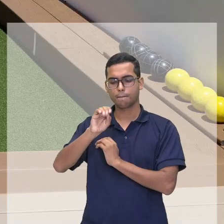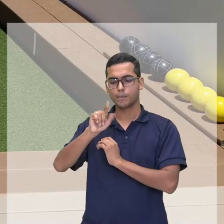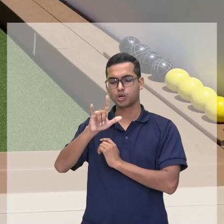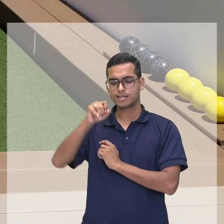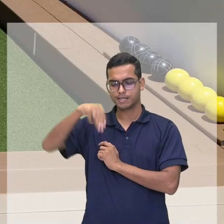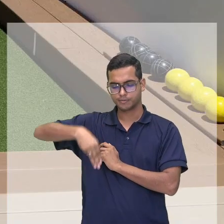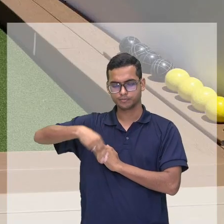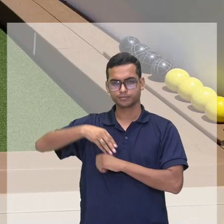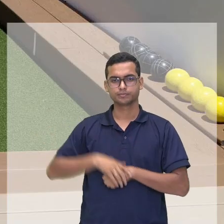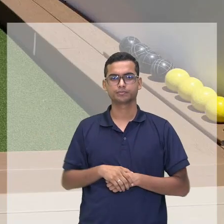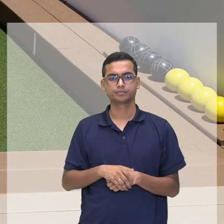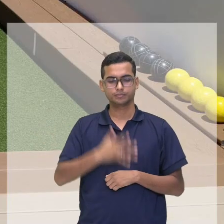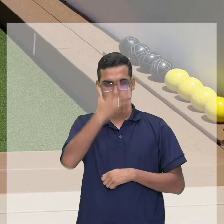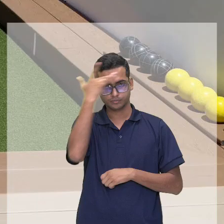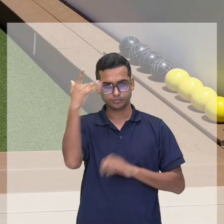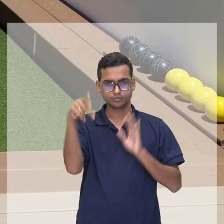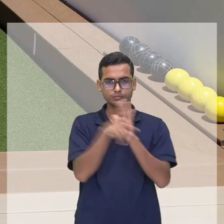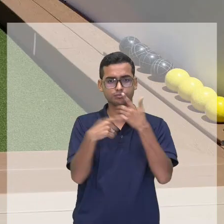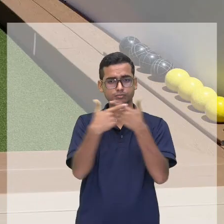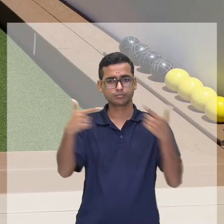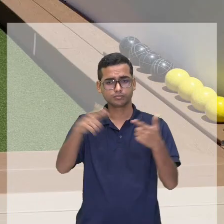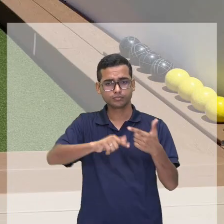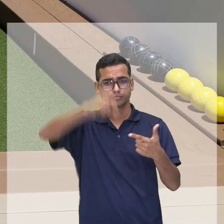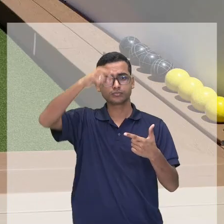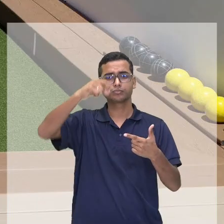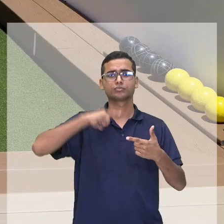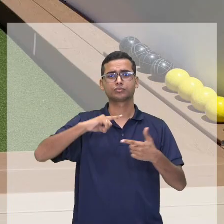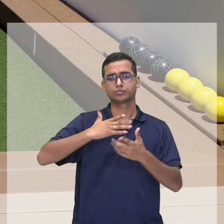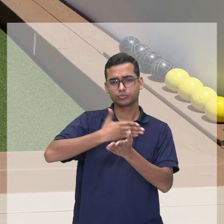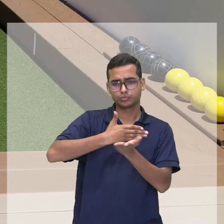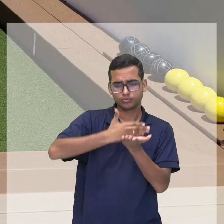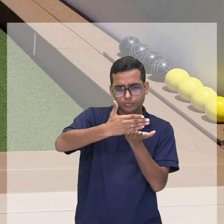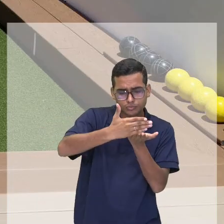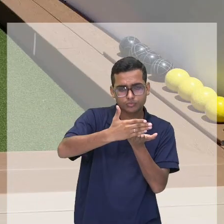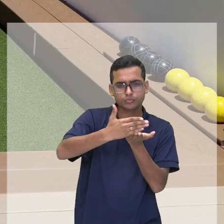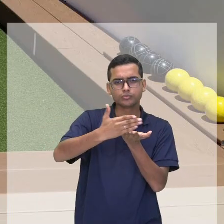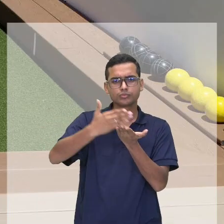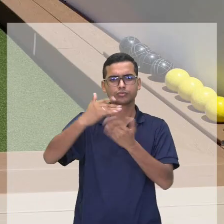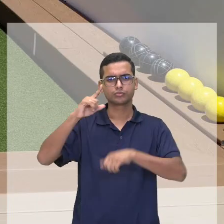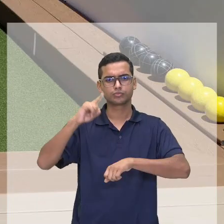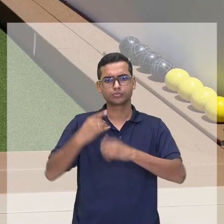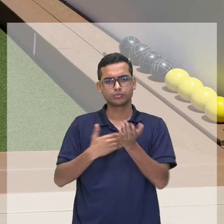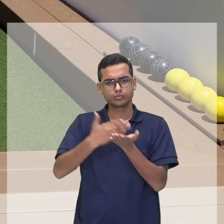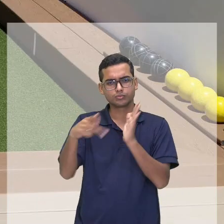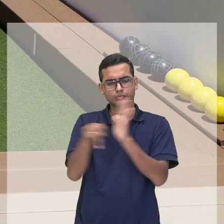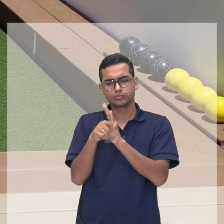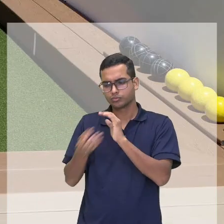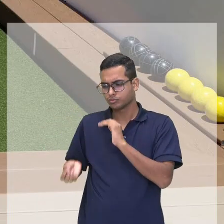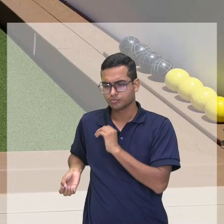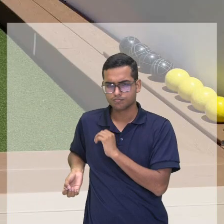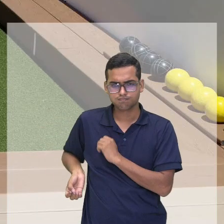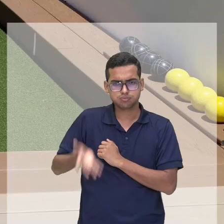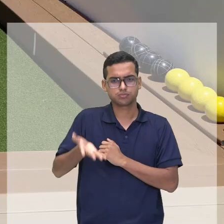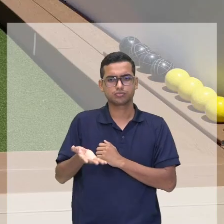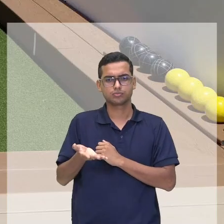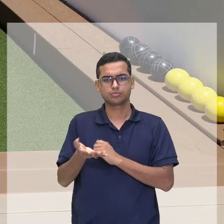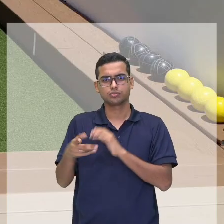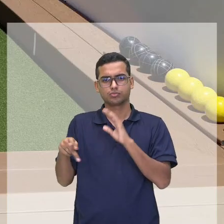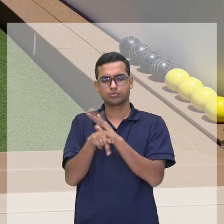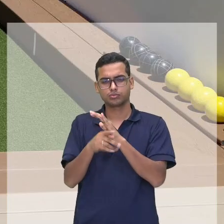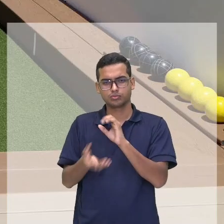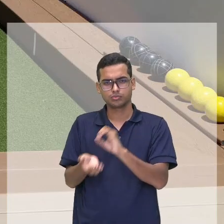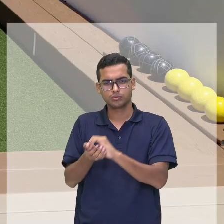vão sortear, né, ver quem vai começar. Quem ganhou no sorteio começa jogando o bolim. Joga o bolim para